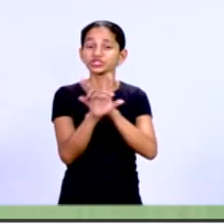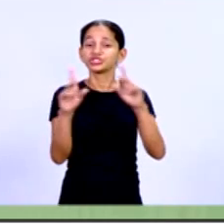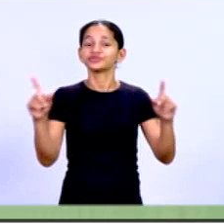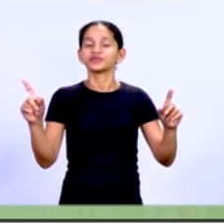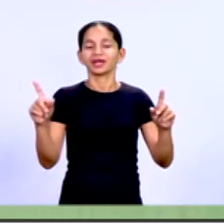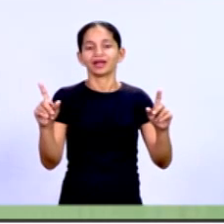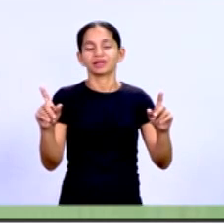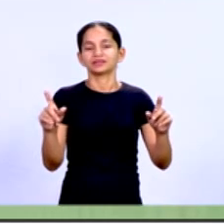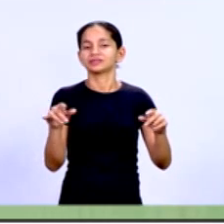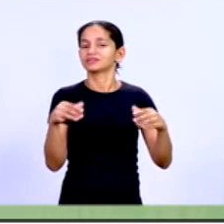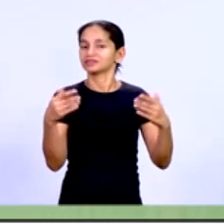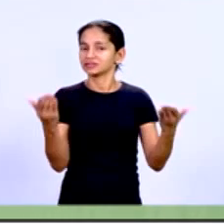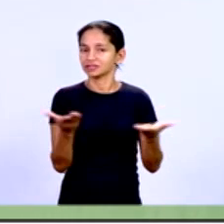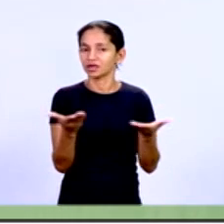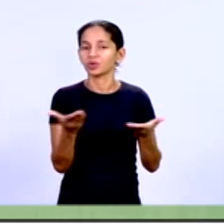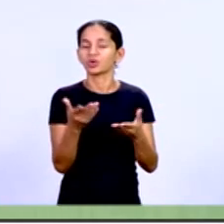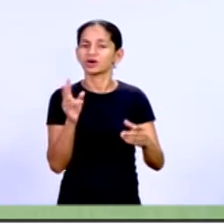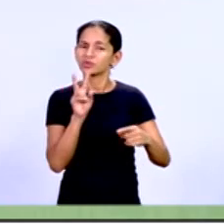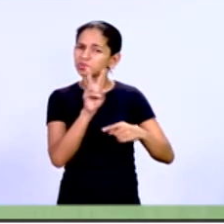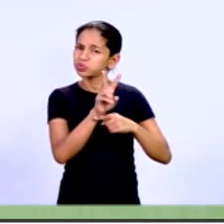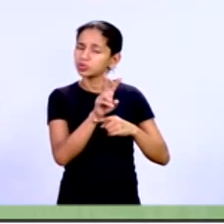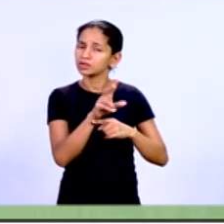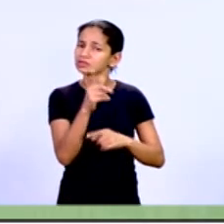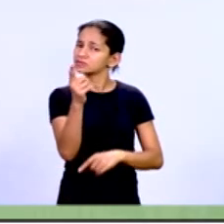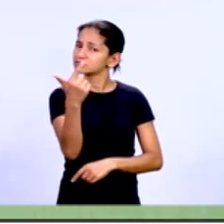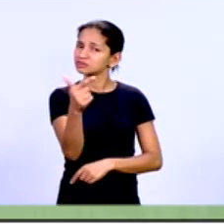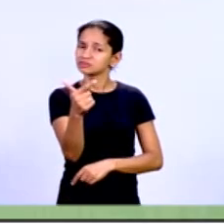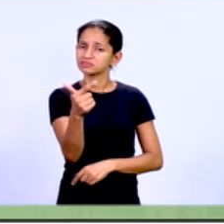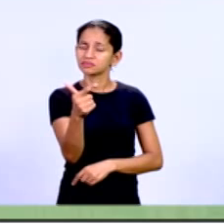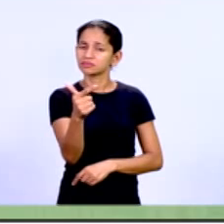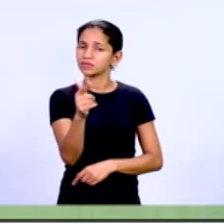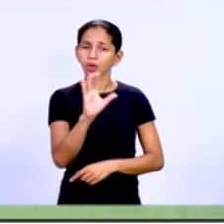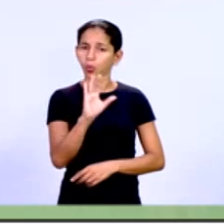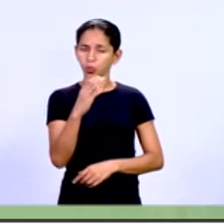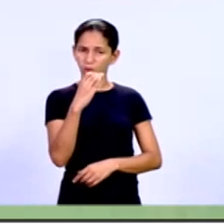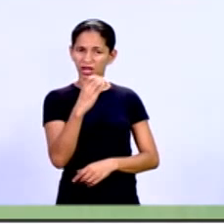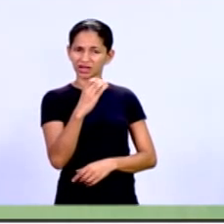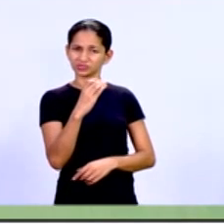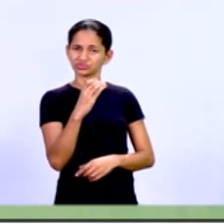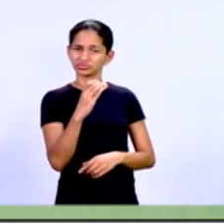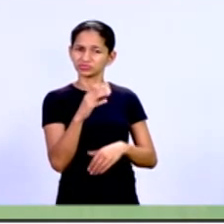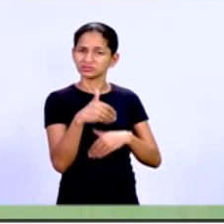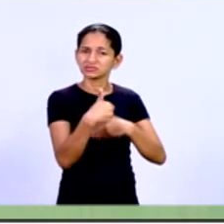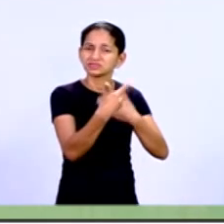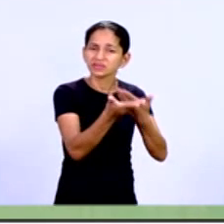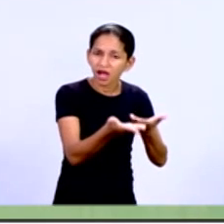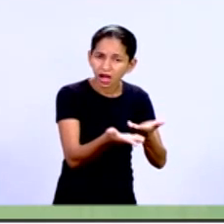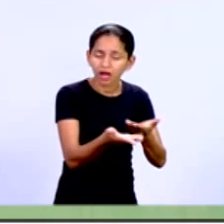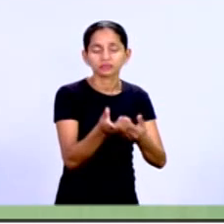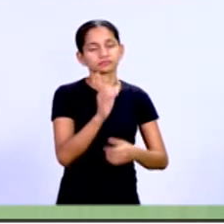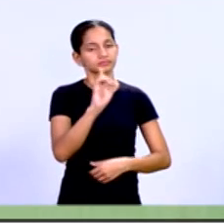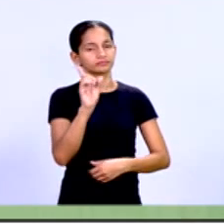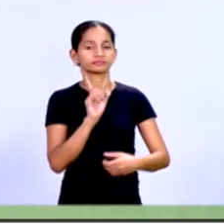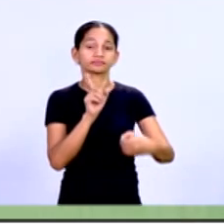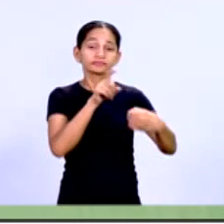essa característica de empréstimo, ele não é credor da empresa. Ele, na verdade, é